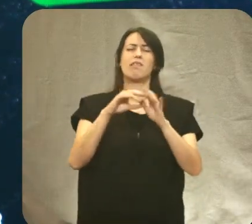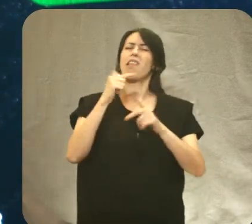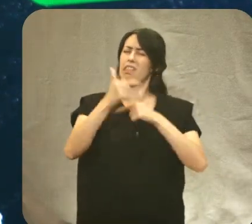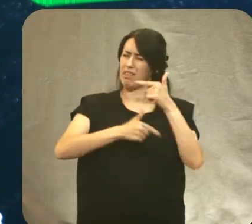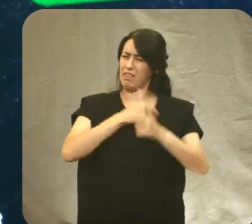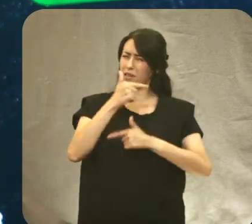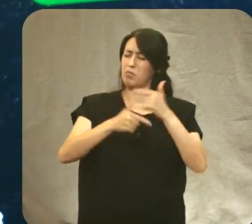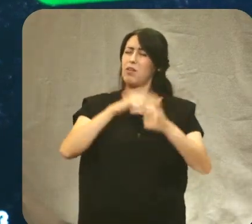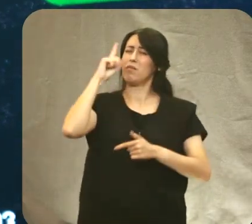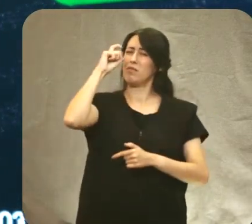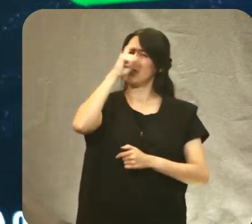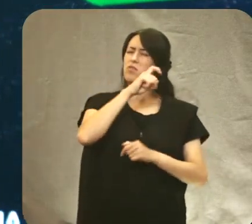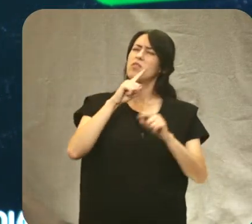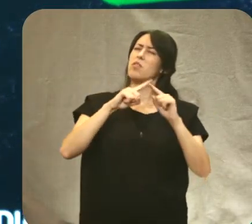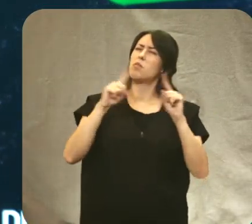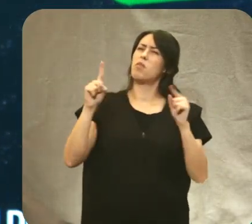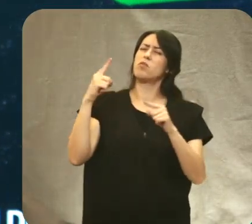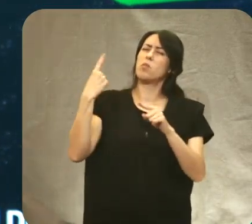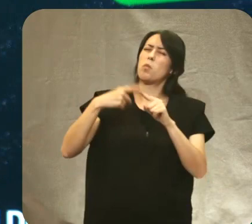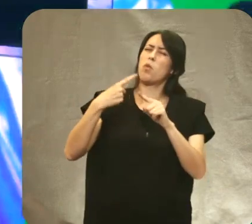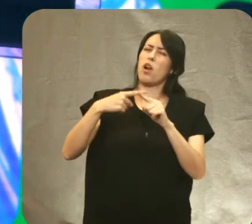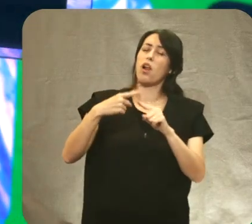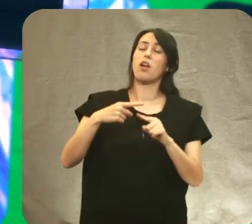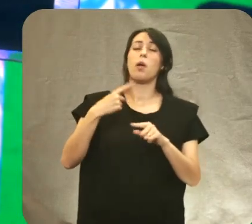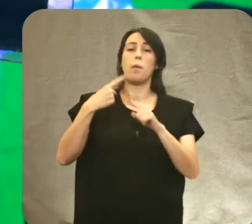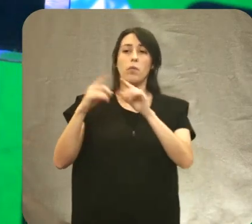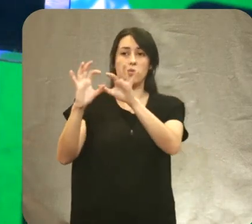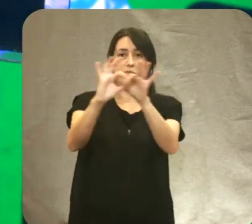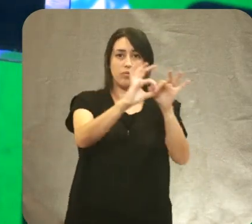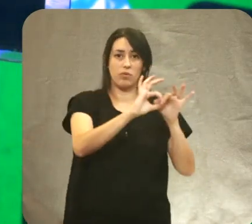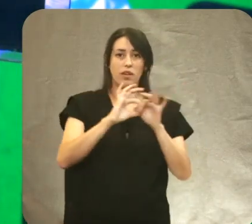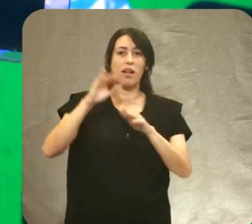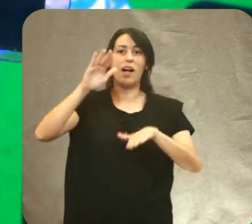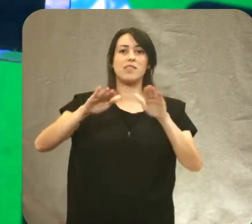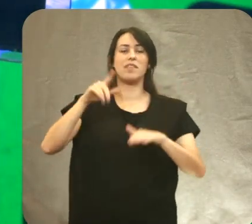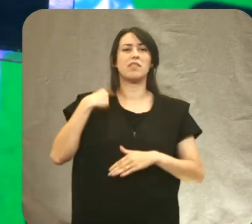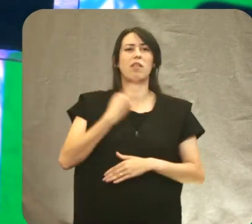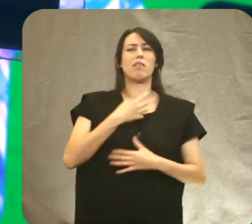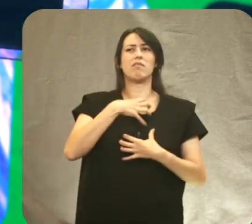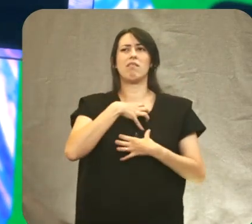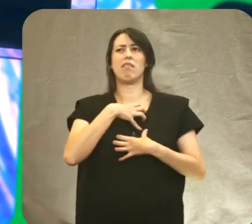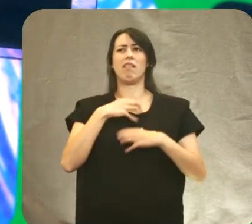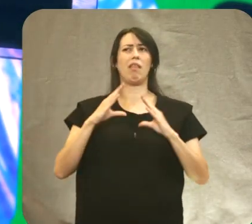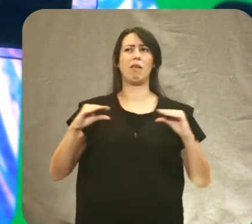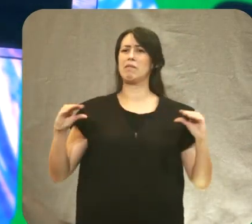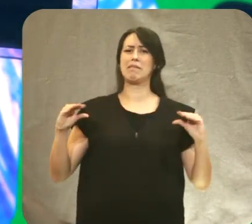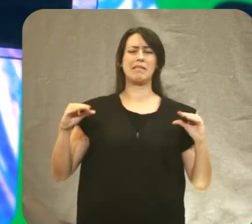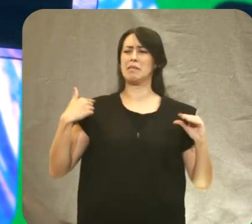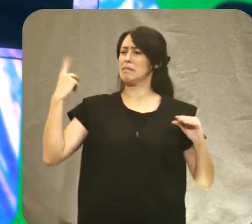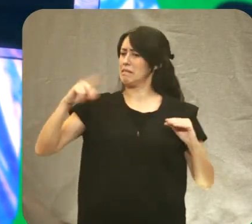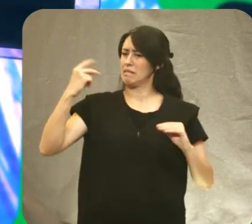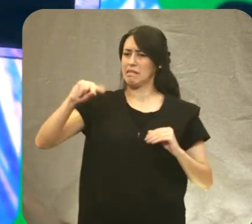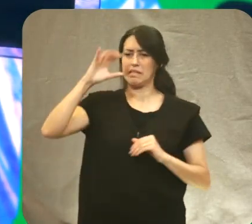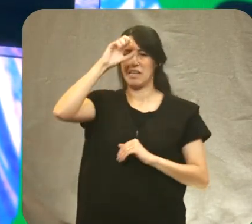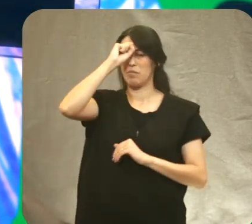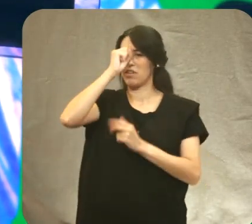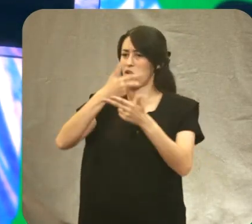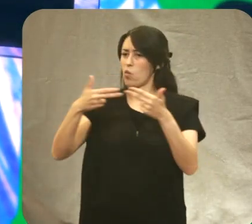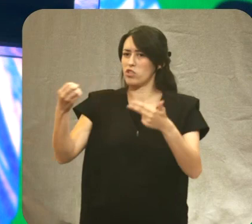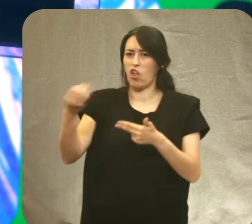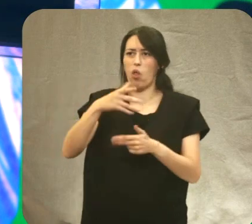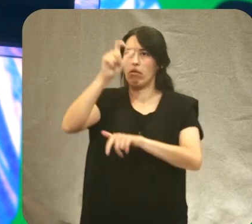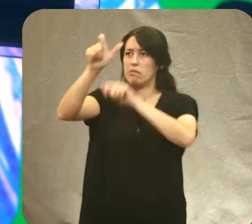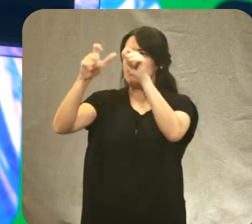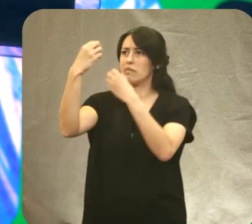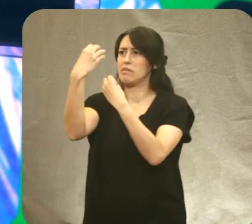por quê? Porque a unidade muitas vezes nos tira da zona de conforto. Você tem que aprender coisas novas, com pessoas diferentes. Tem que